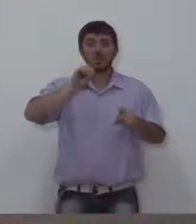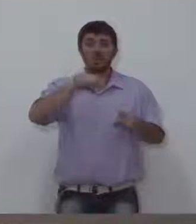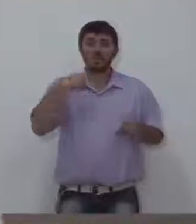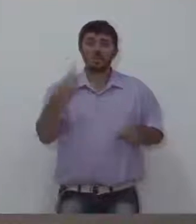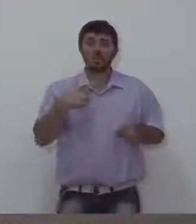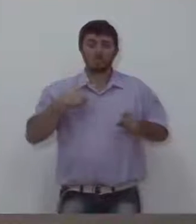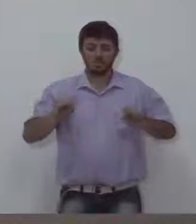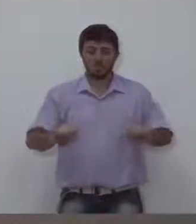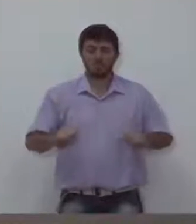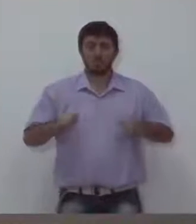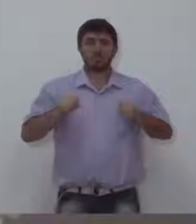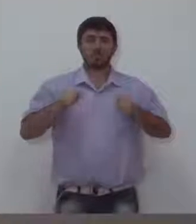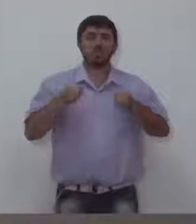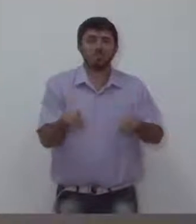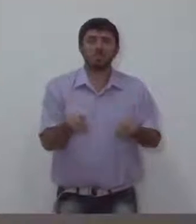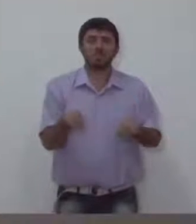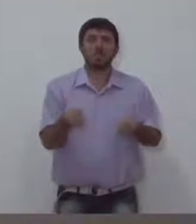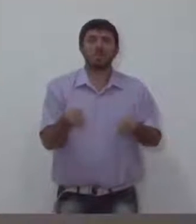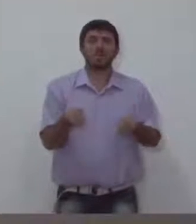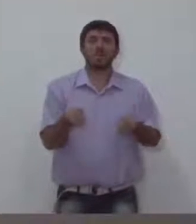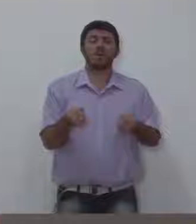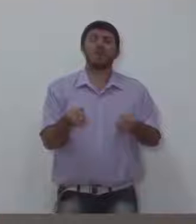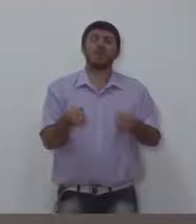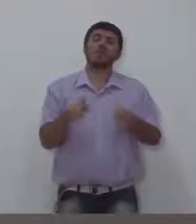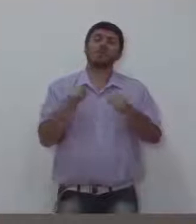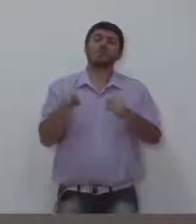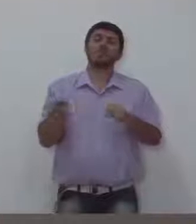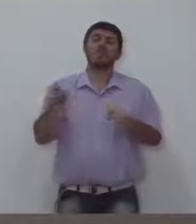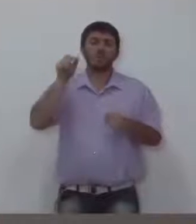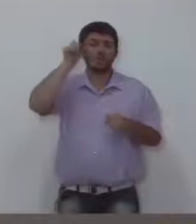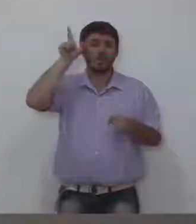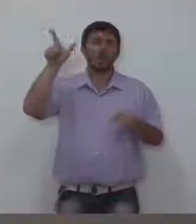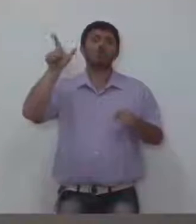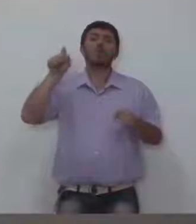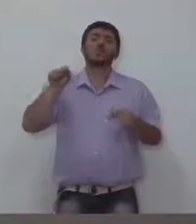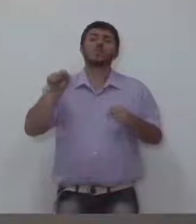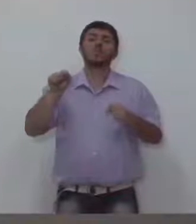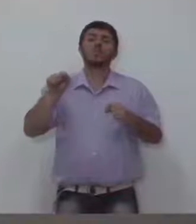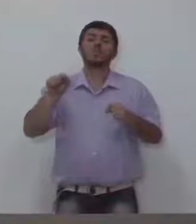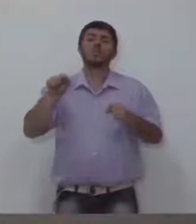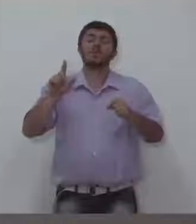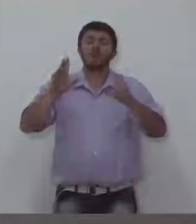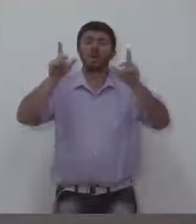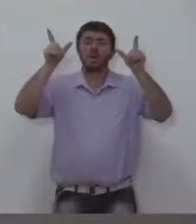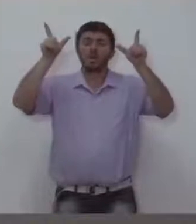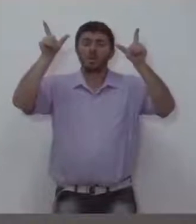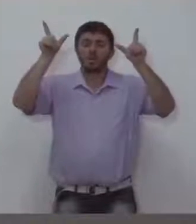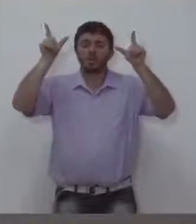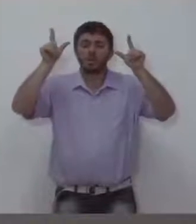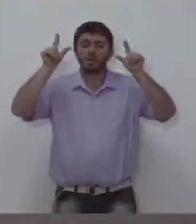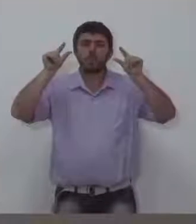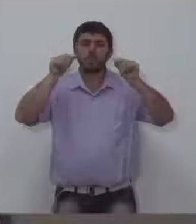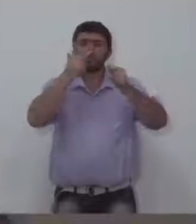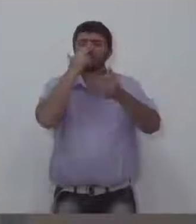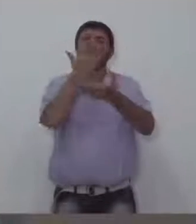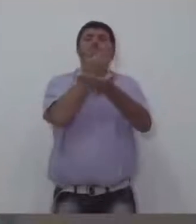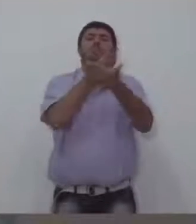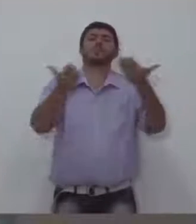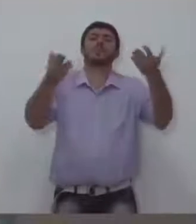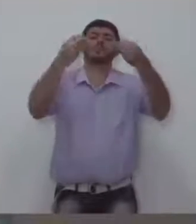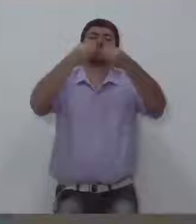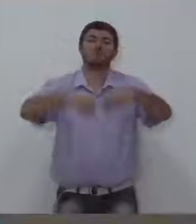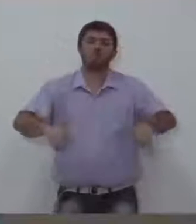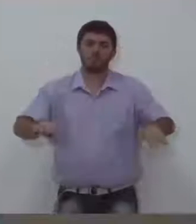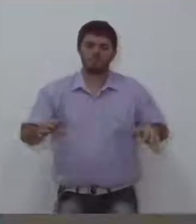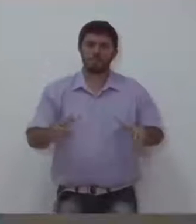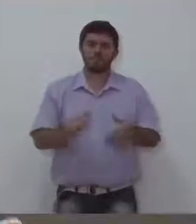pode minar a cultura, e se der tempo eu falo um pouquinho no final. Um outro convite recebido do Tiago, né, no